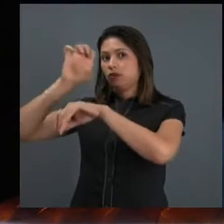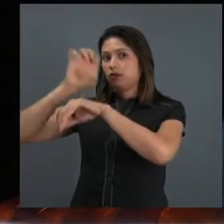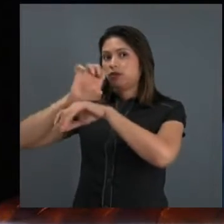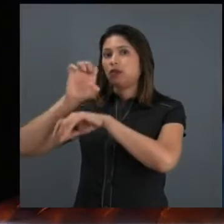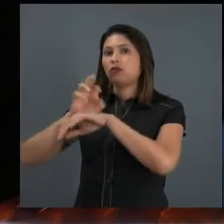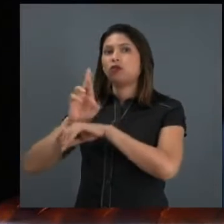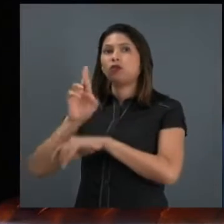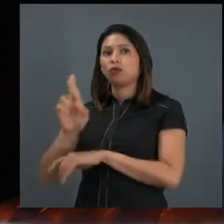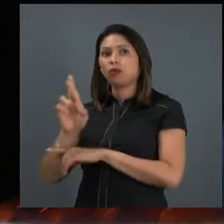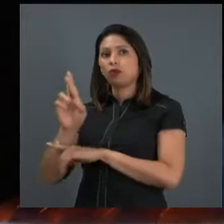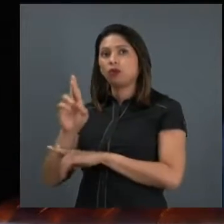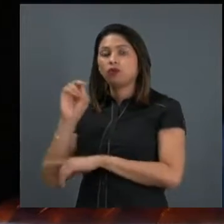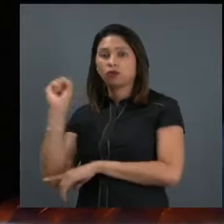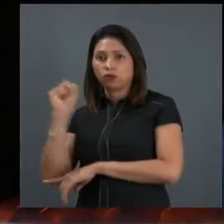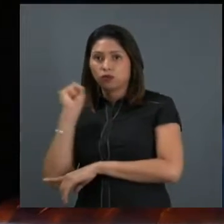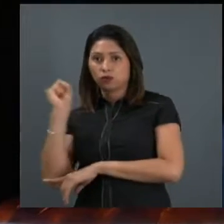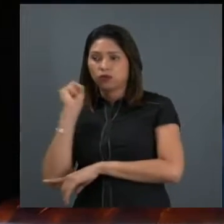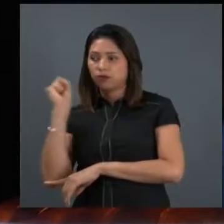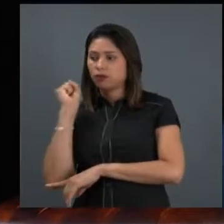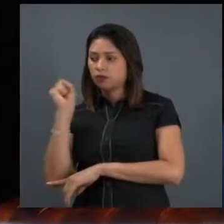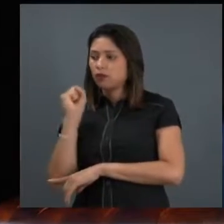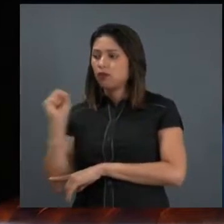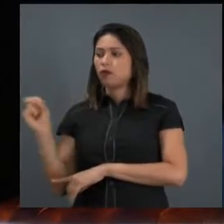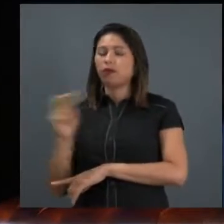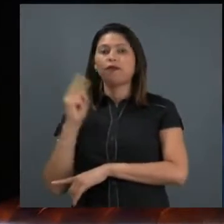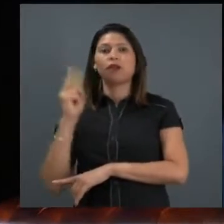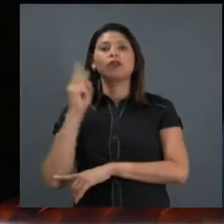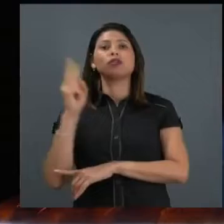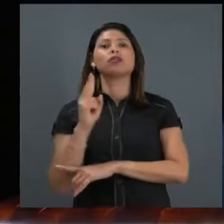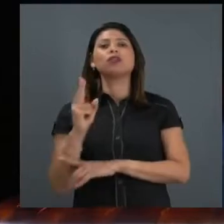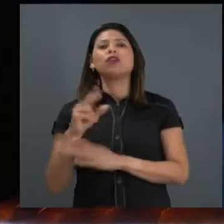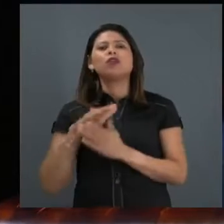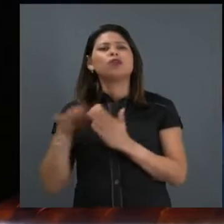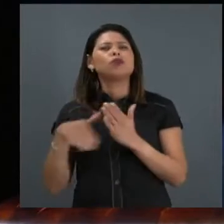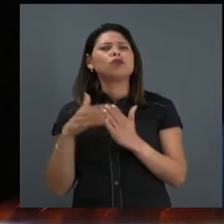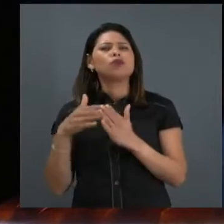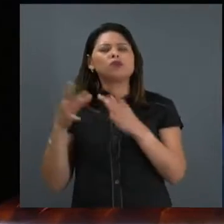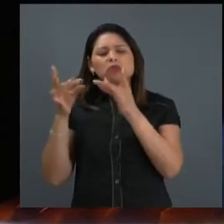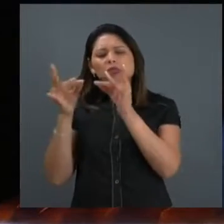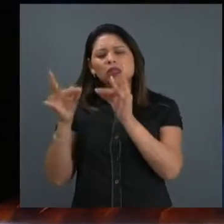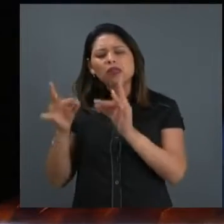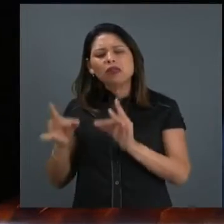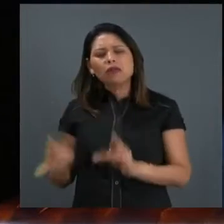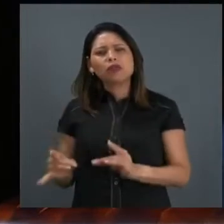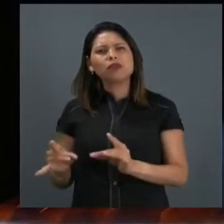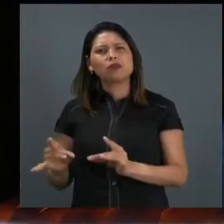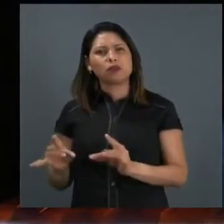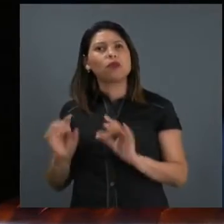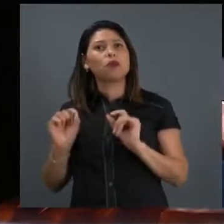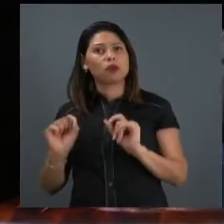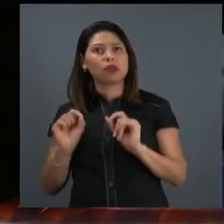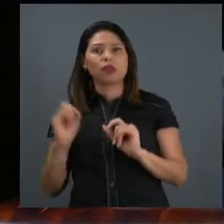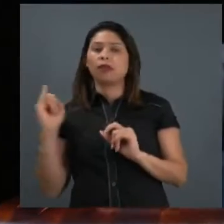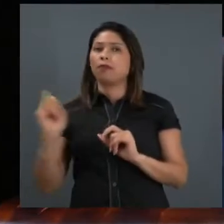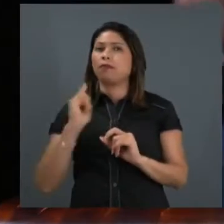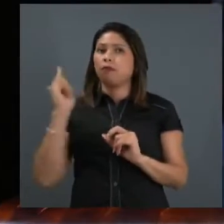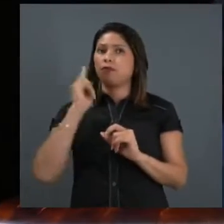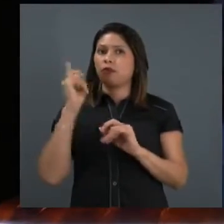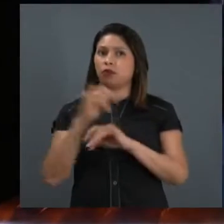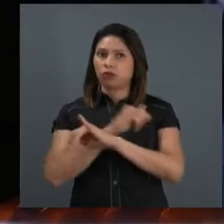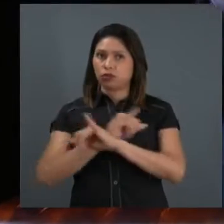que ultrapassam qualquer descrição que eu fizer aqui. É importante dizer